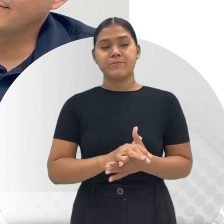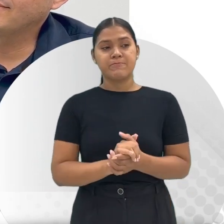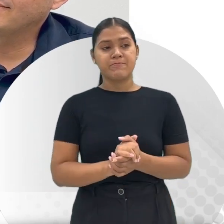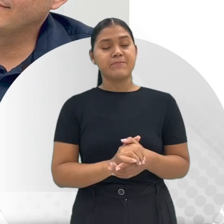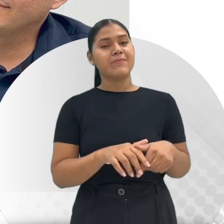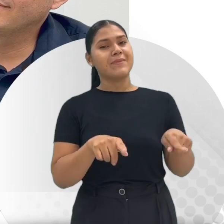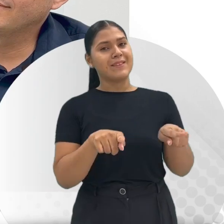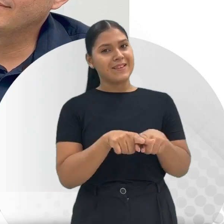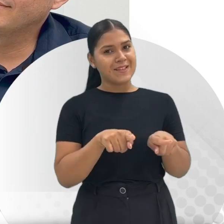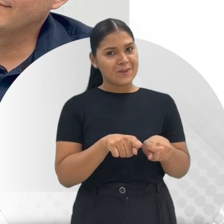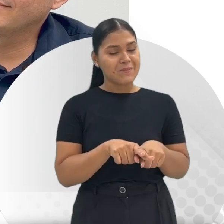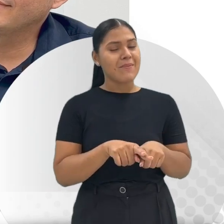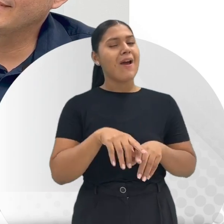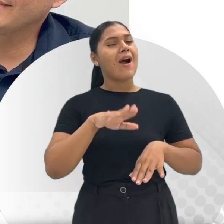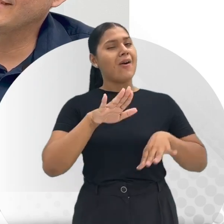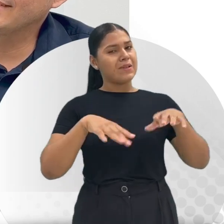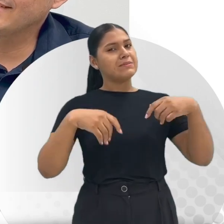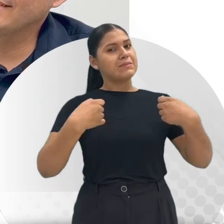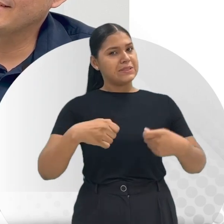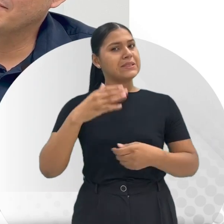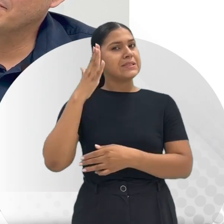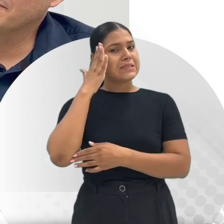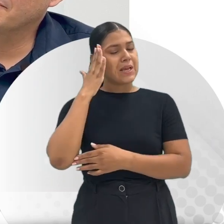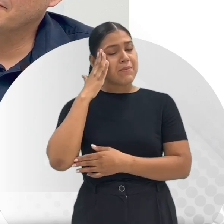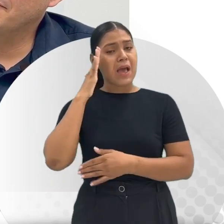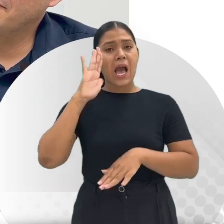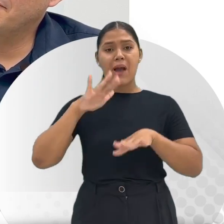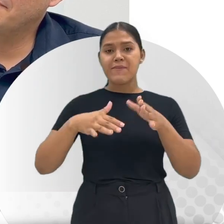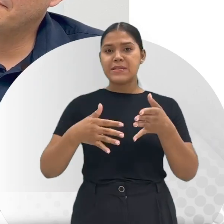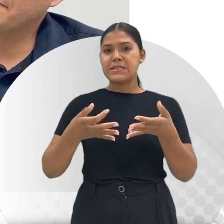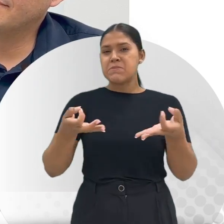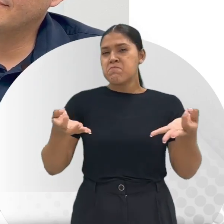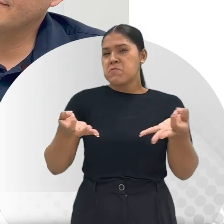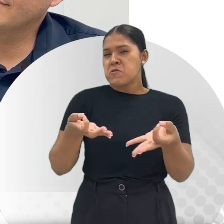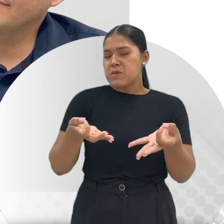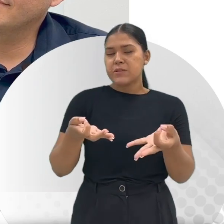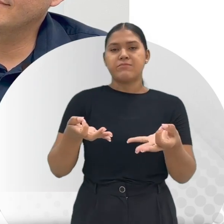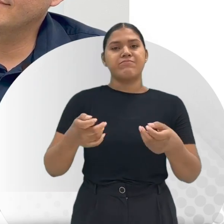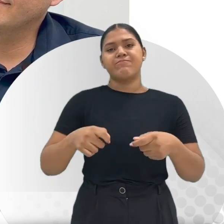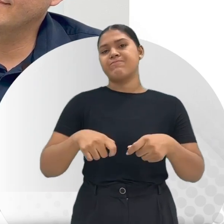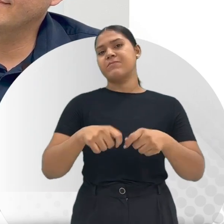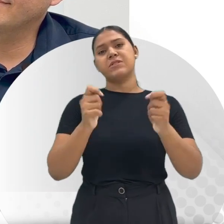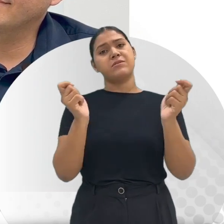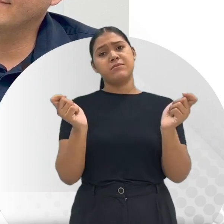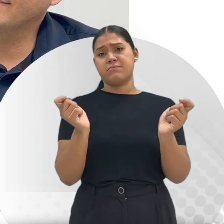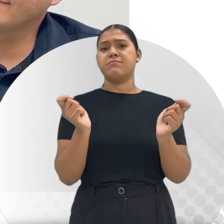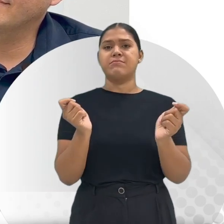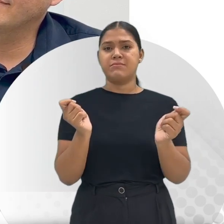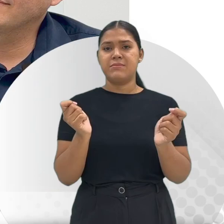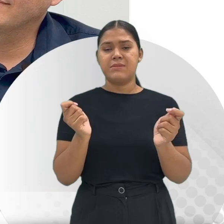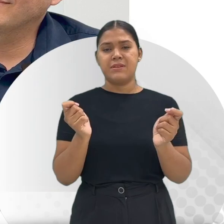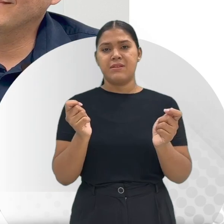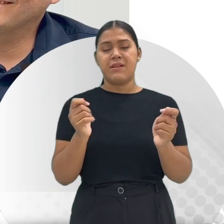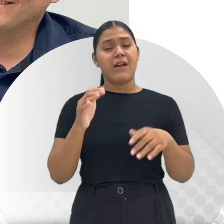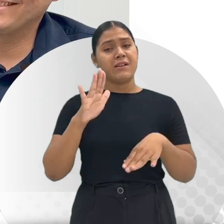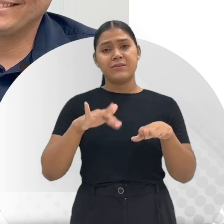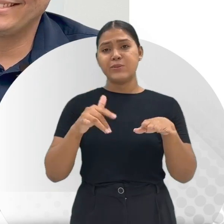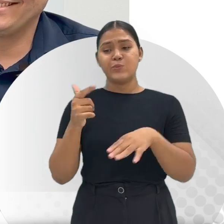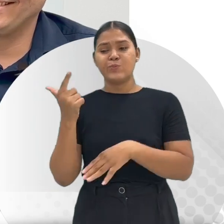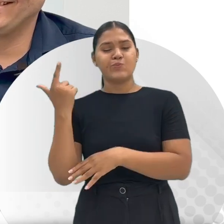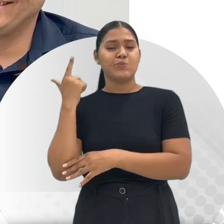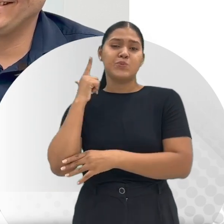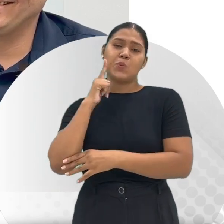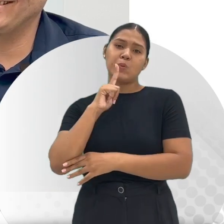abraçar um pouquinho a imperfeição, né? Saber que em alguns momentos, não vai dar, né? Eu não consegui,